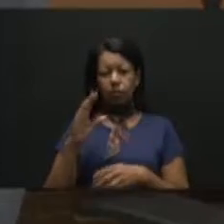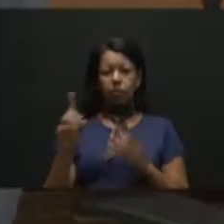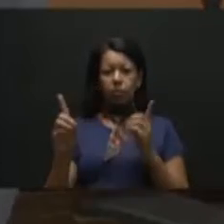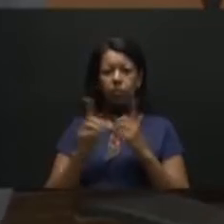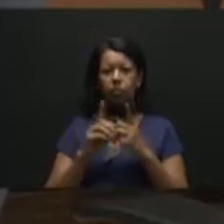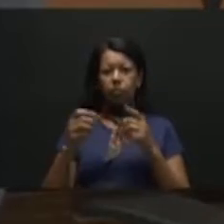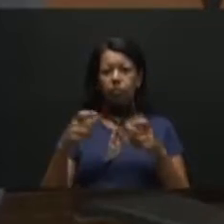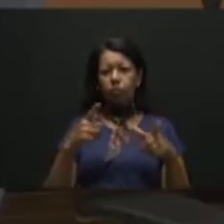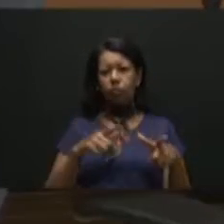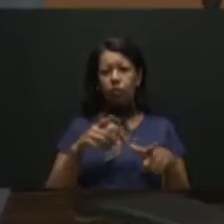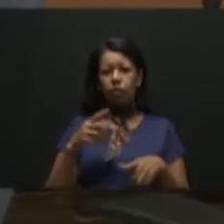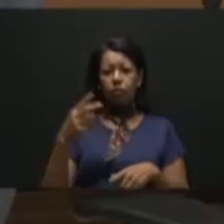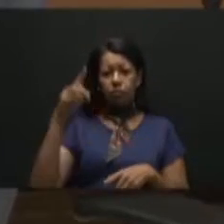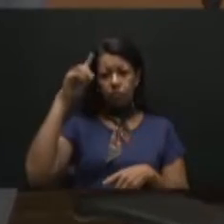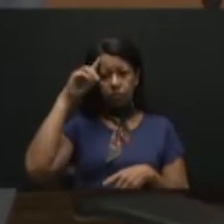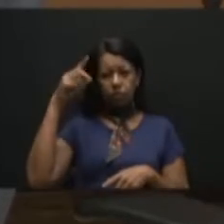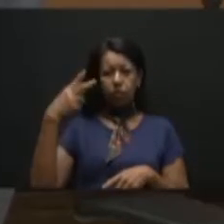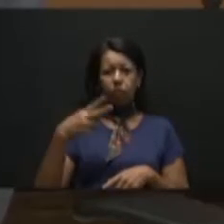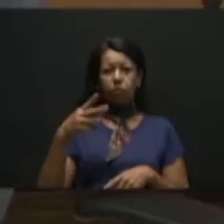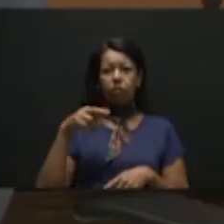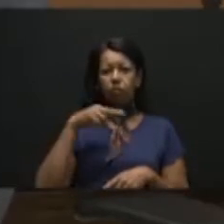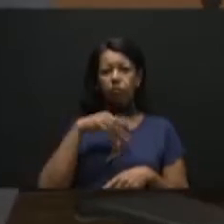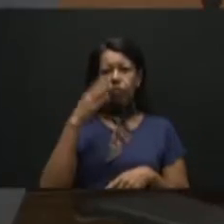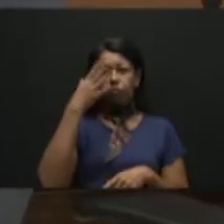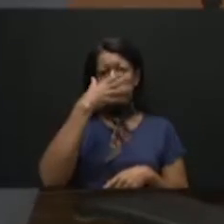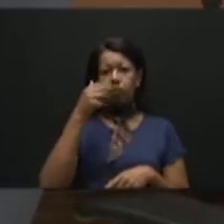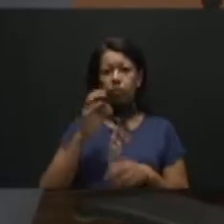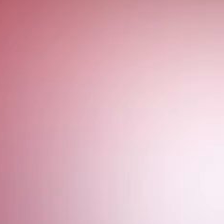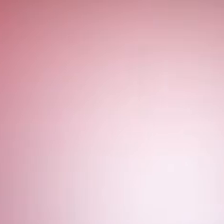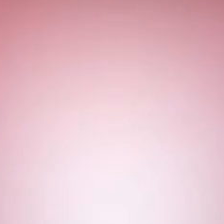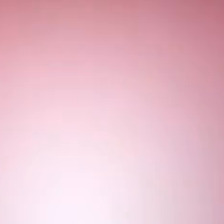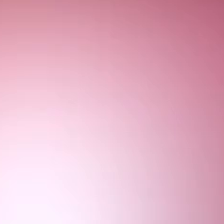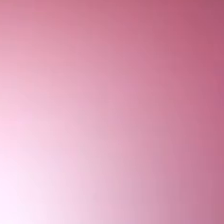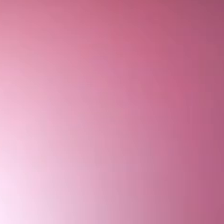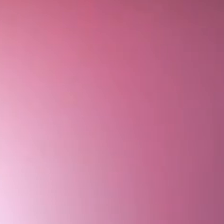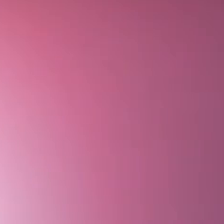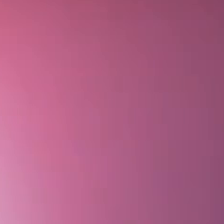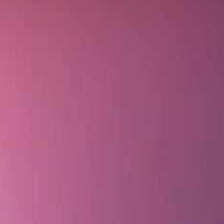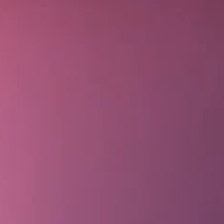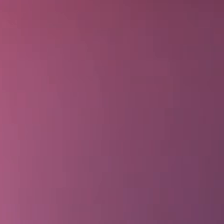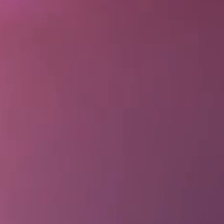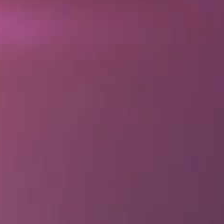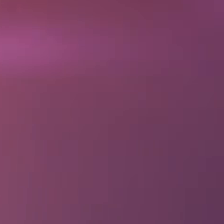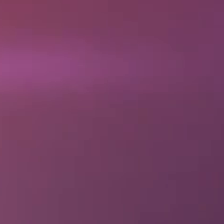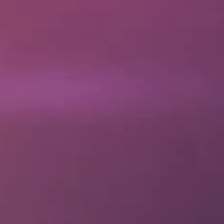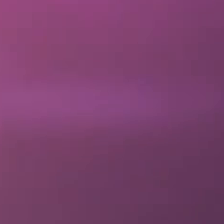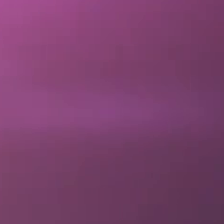encontrar um cemitério dia 2 de novembro, bem bonito e bem organizado.